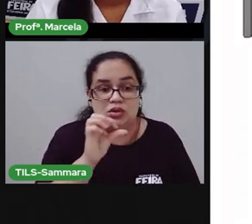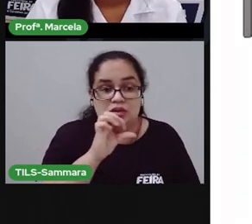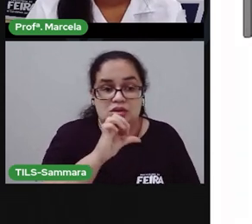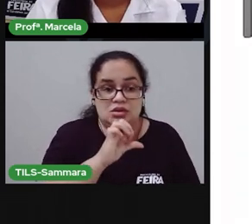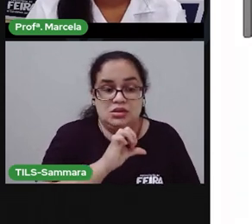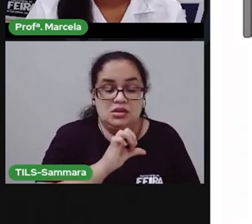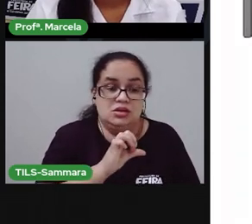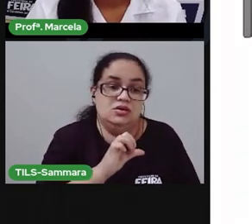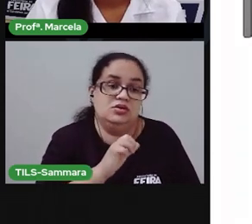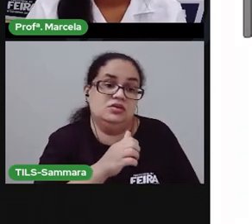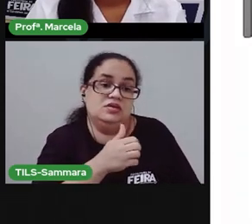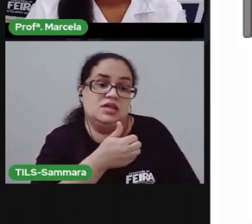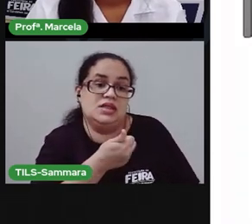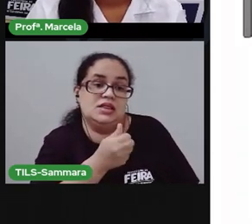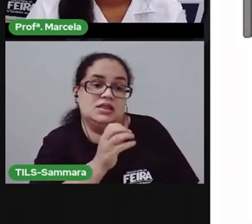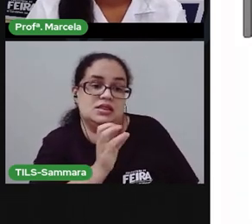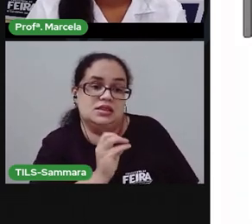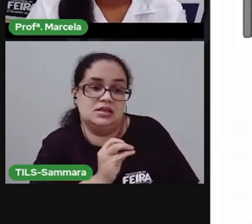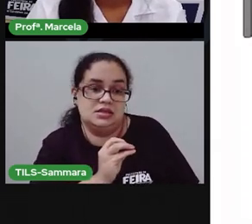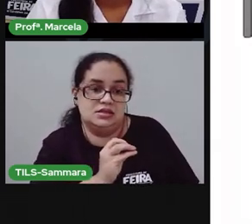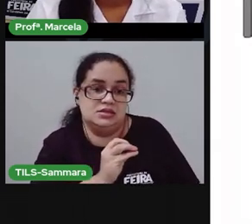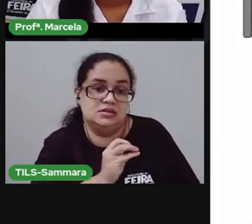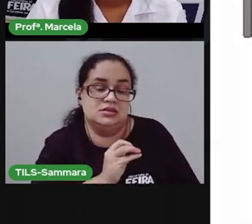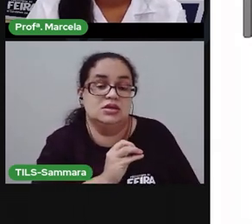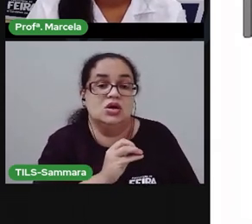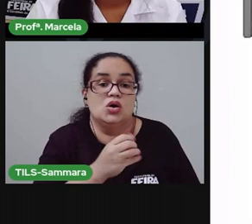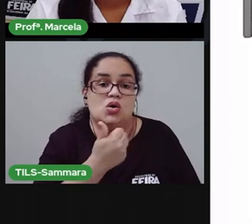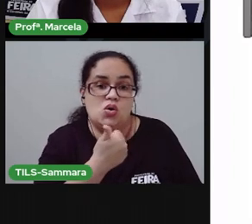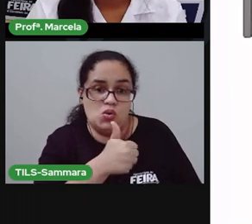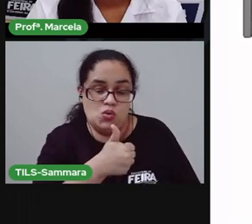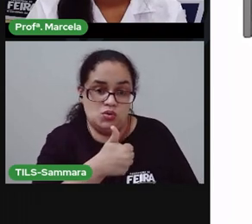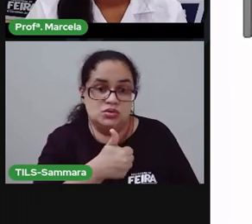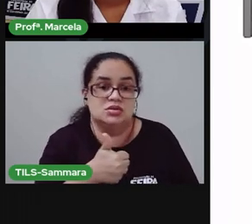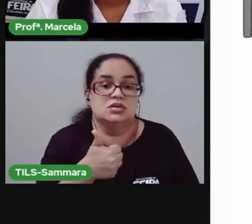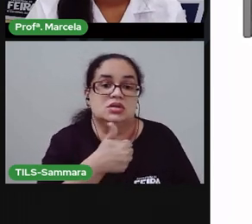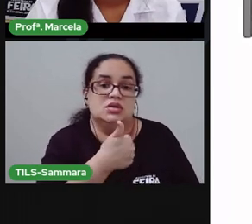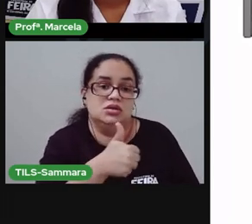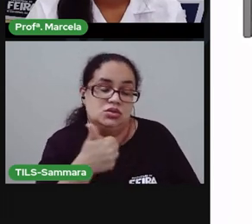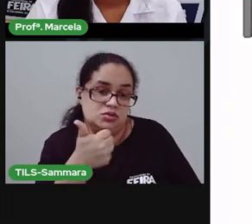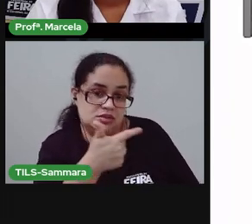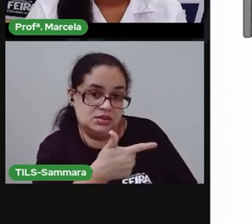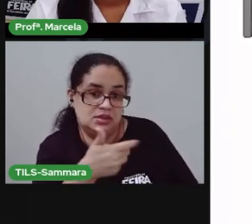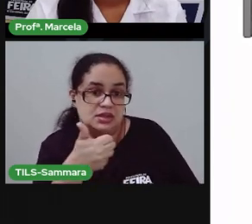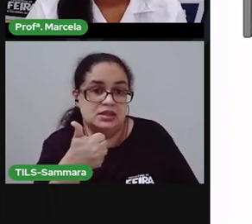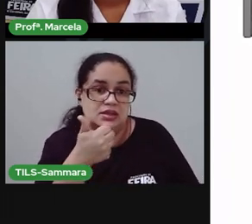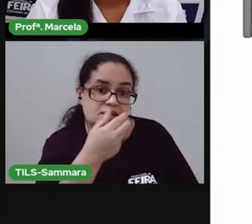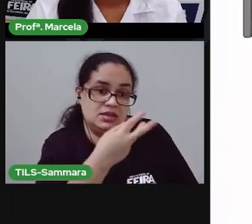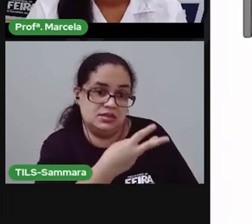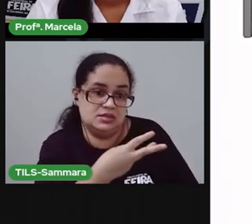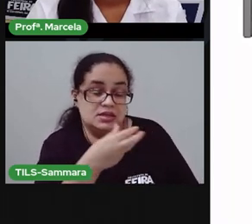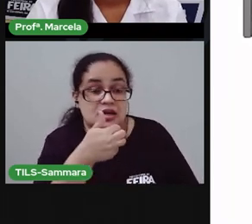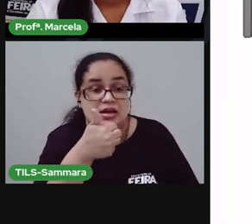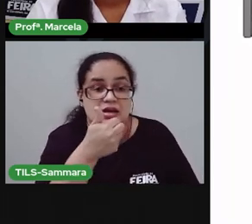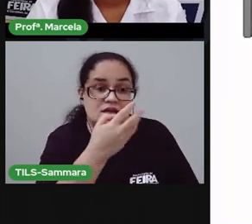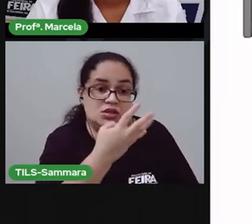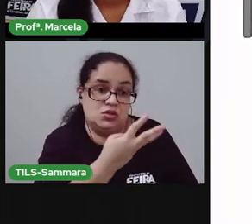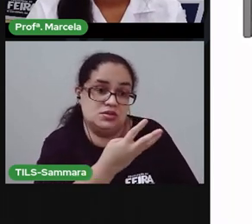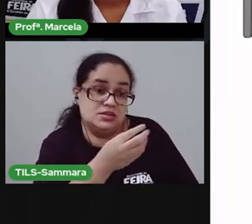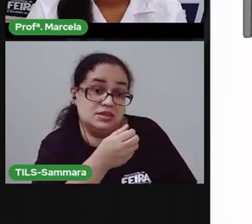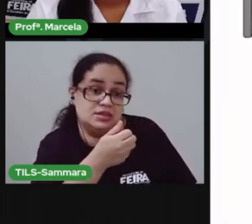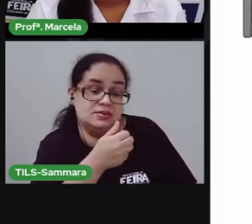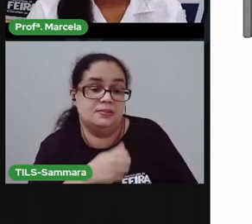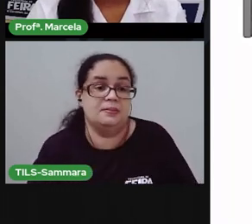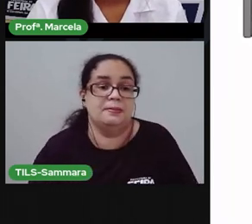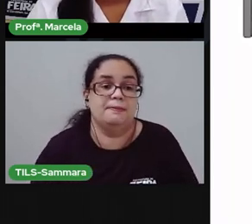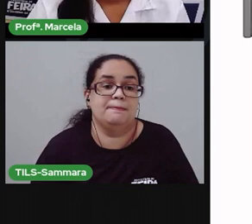8, 9, 10, 11, 12, 13, 14.